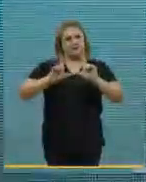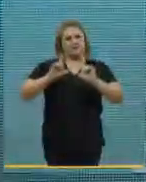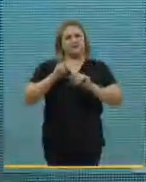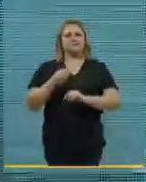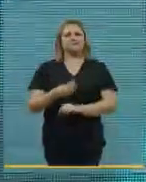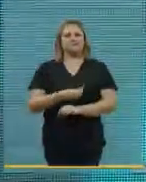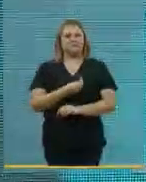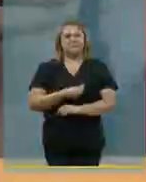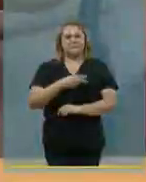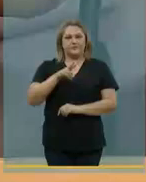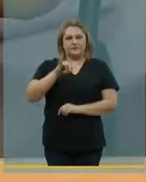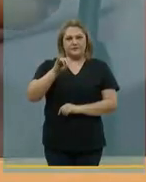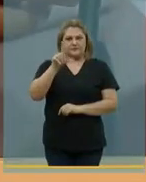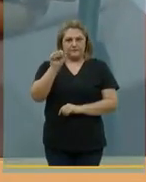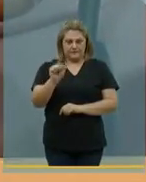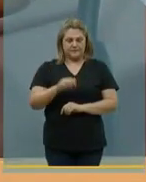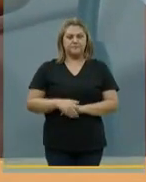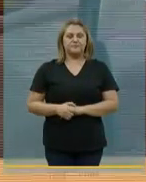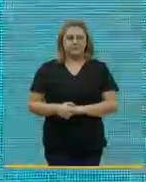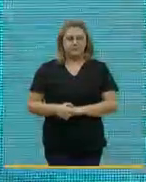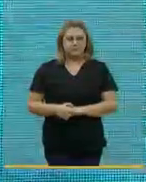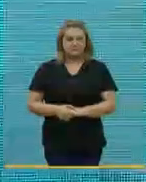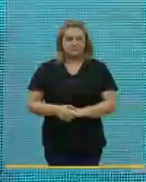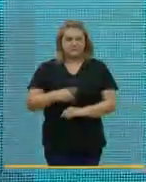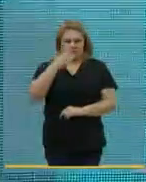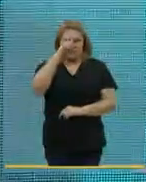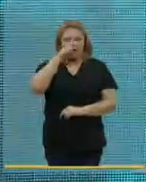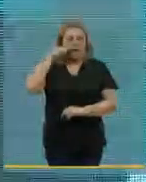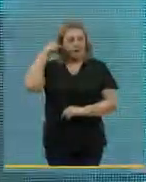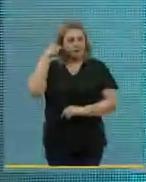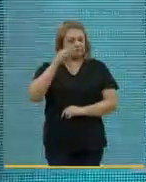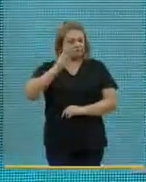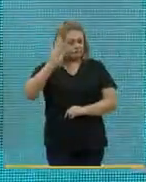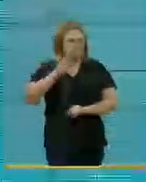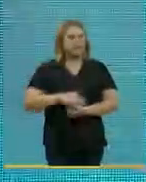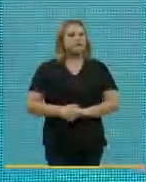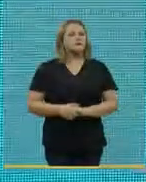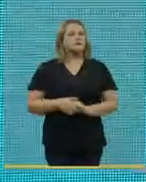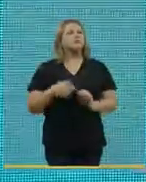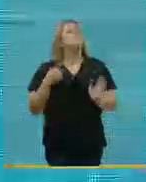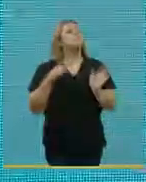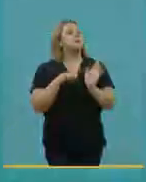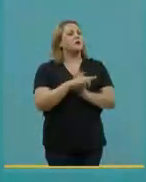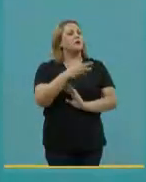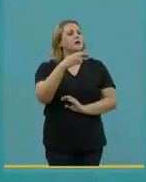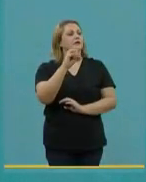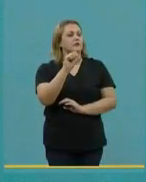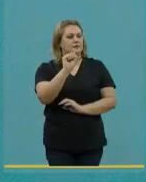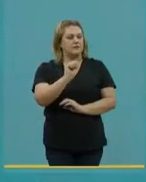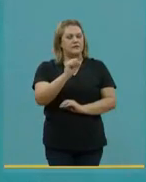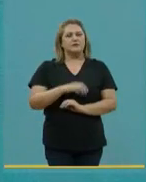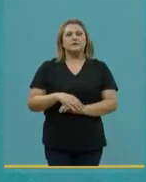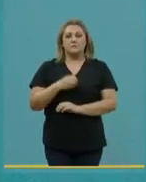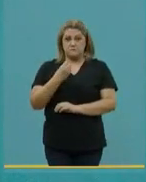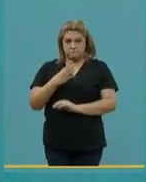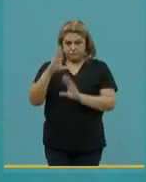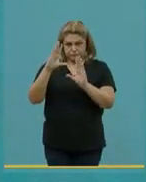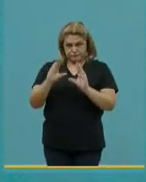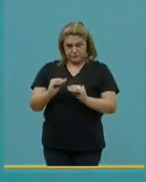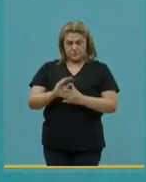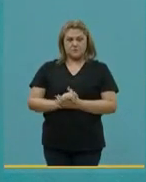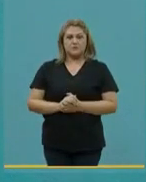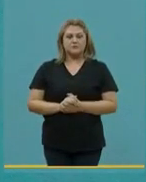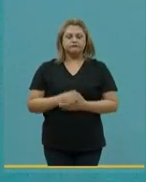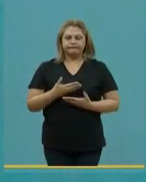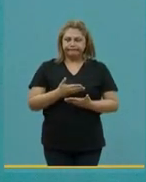candidato henrique meirelles zé maria 30 segundos boa noite senhores